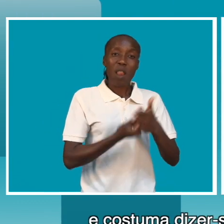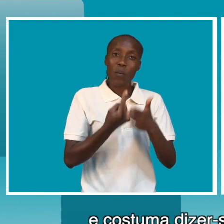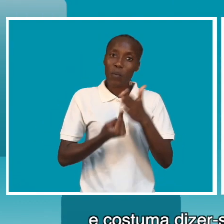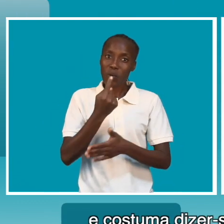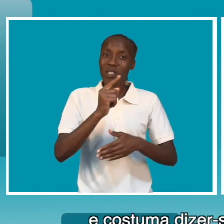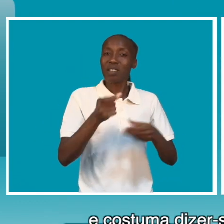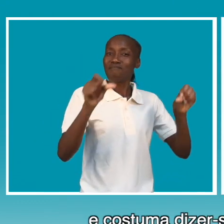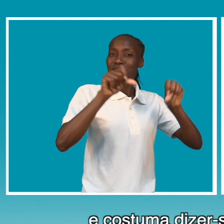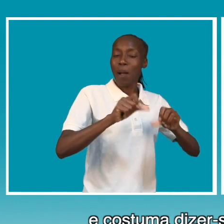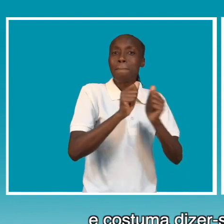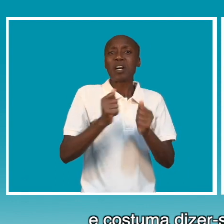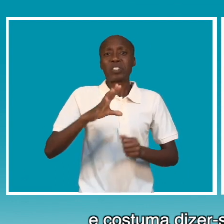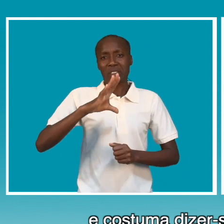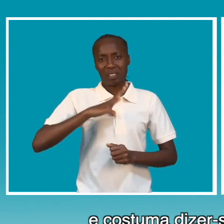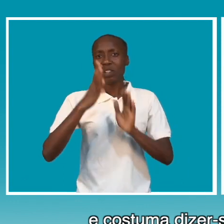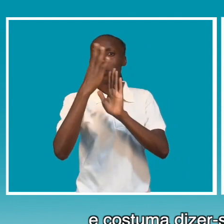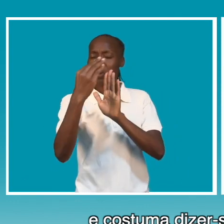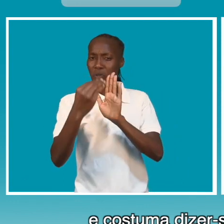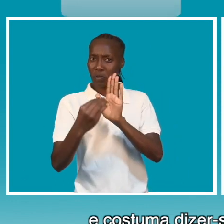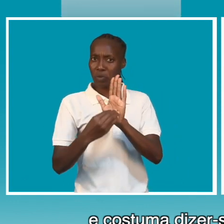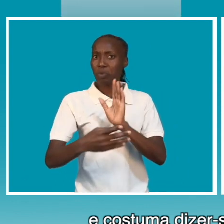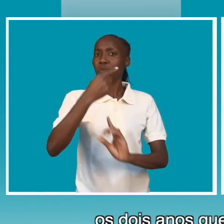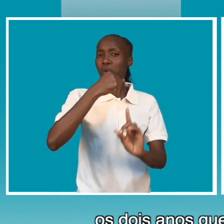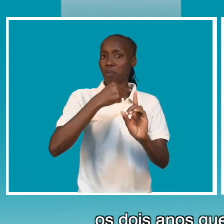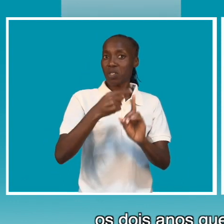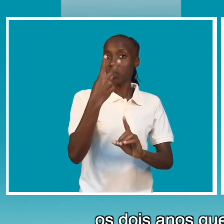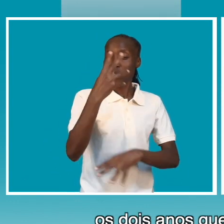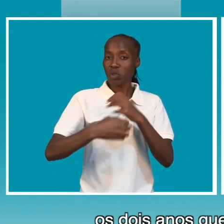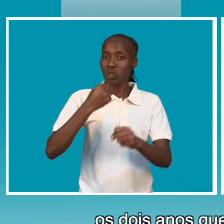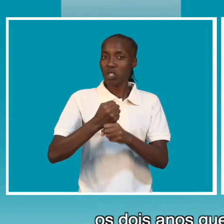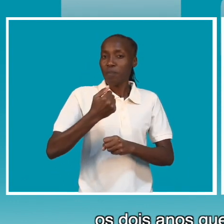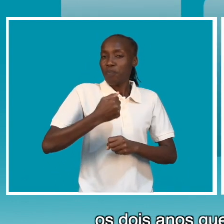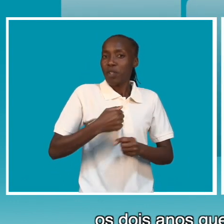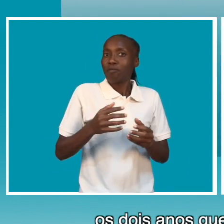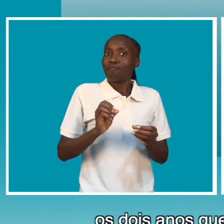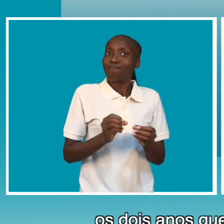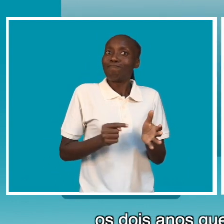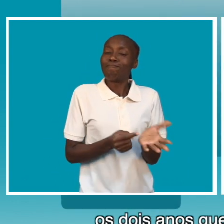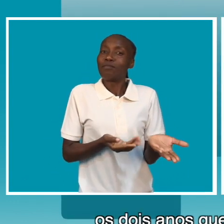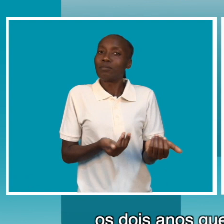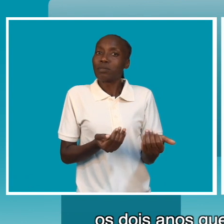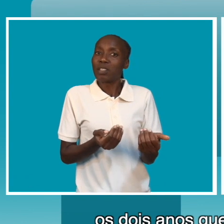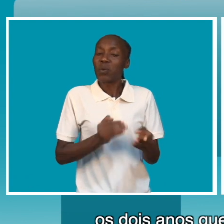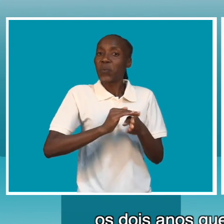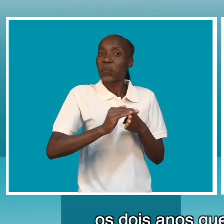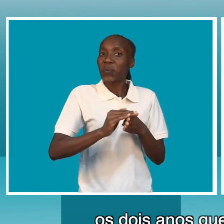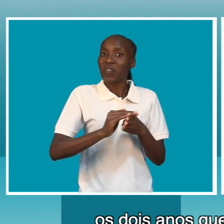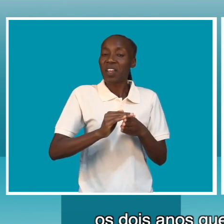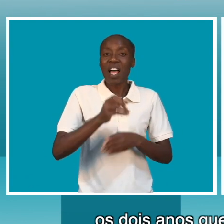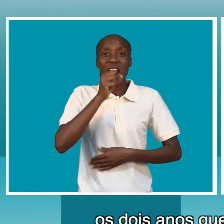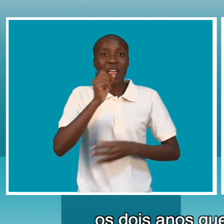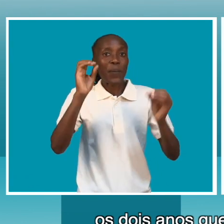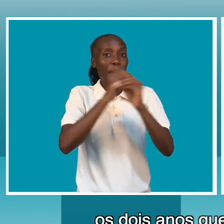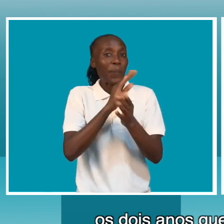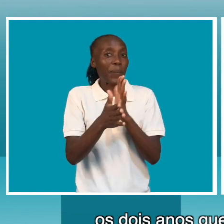que há males que vêm por bem e esse foi um mal que veio por bem porque os dois anos que eu fiquei sem falar ao microfone por causa dessa